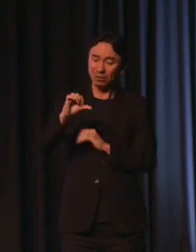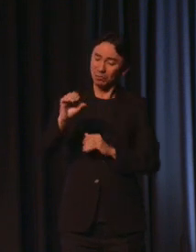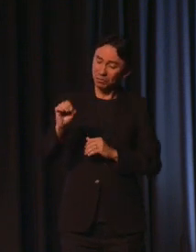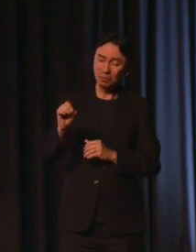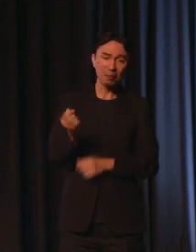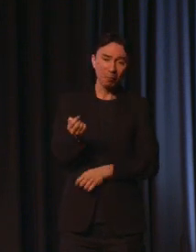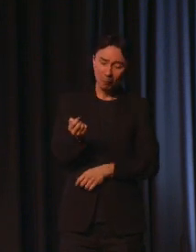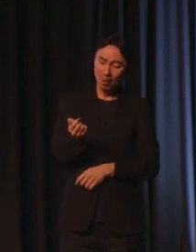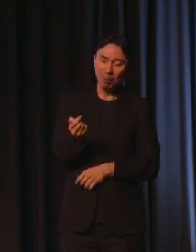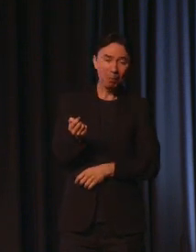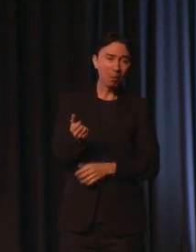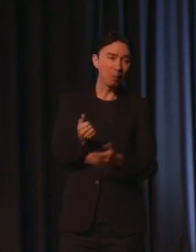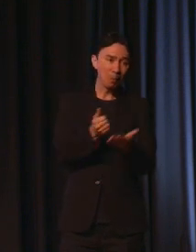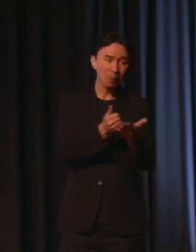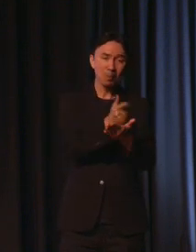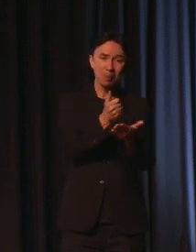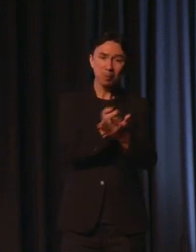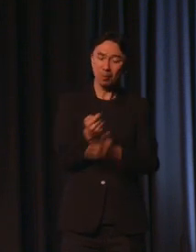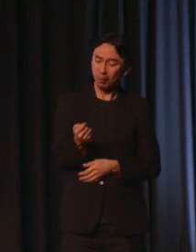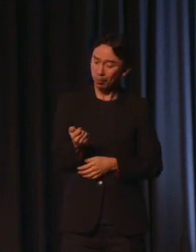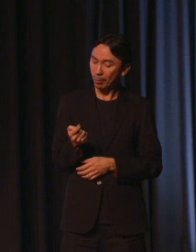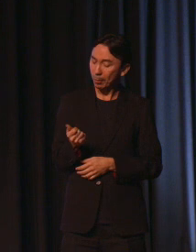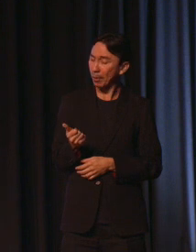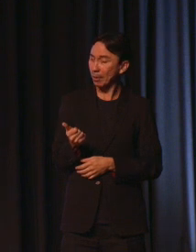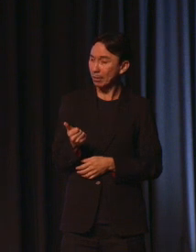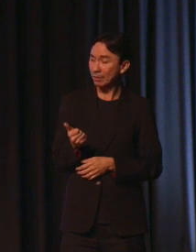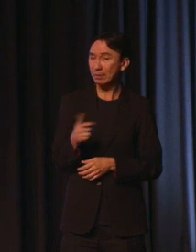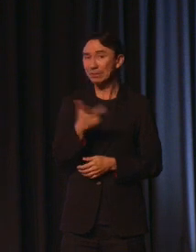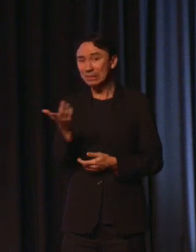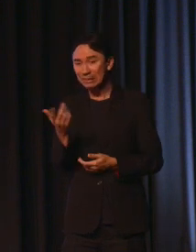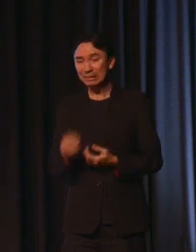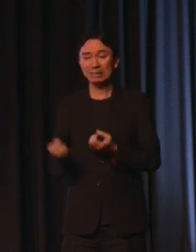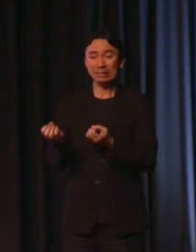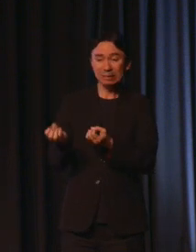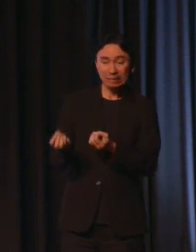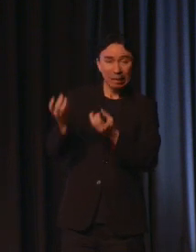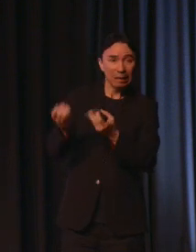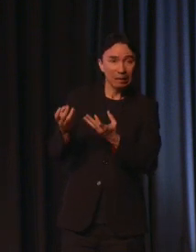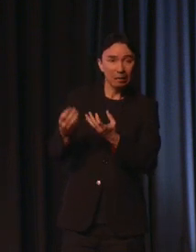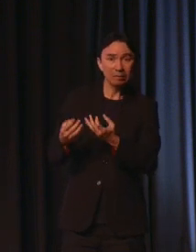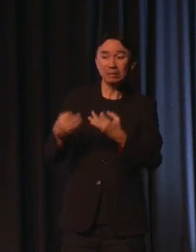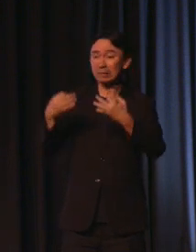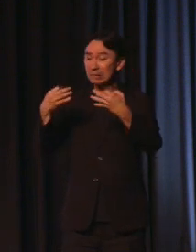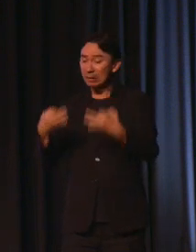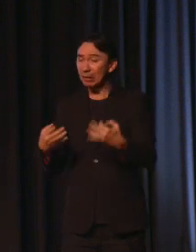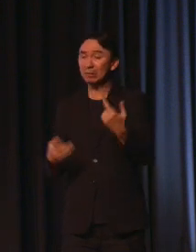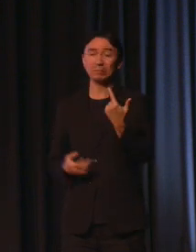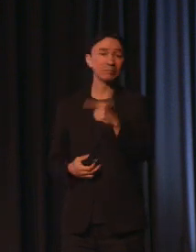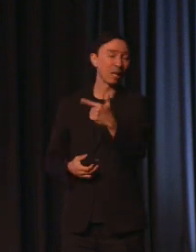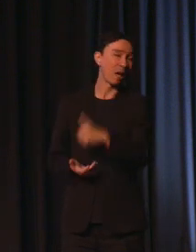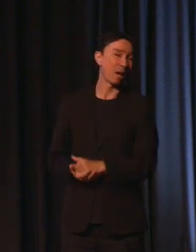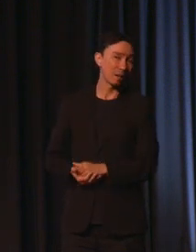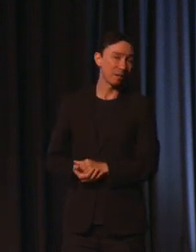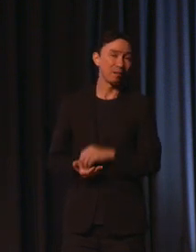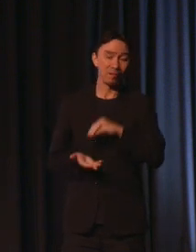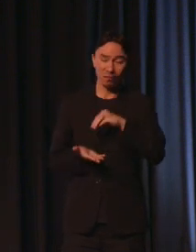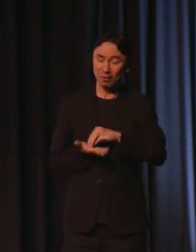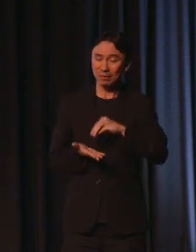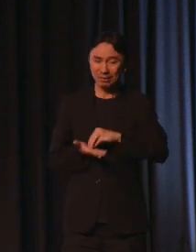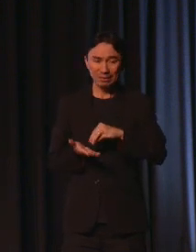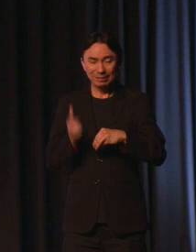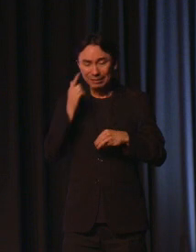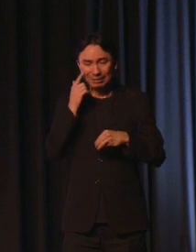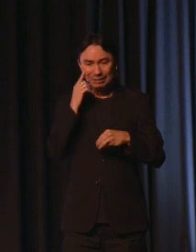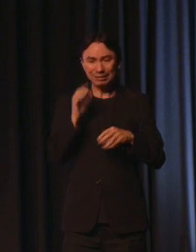quantidades ali que a gente adquiria, ainda não tínhamos dados qualificados para programar, para fazer,